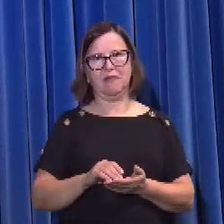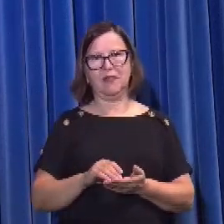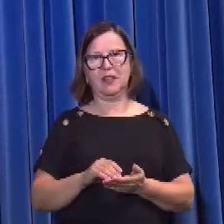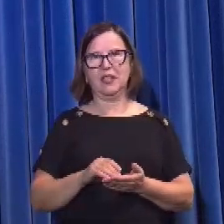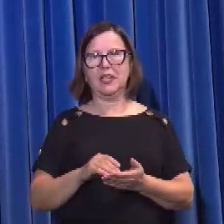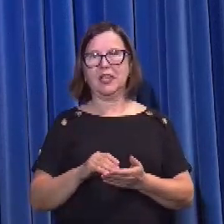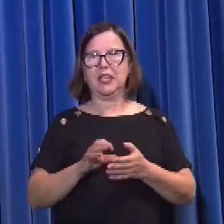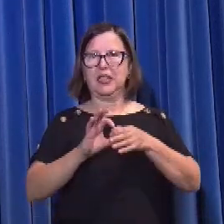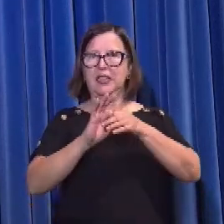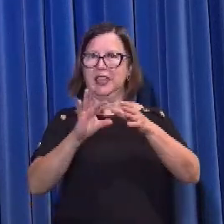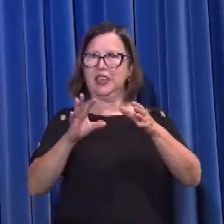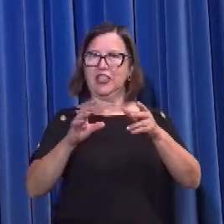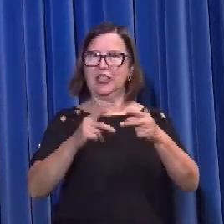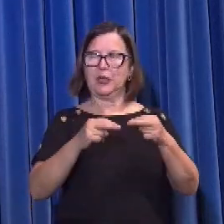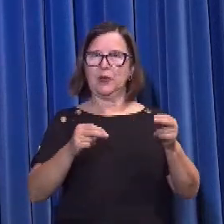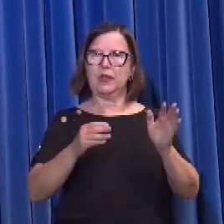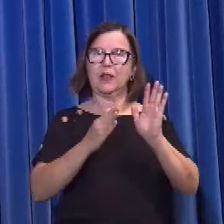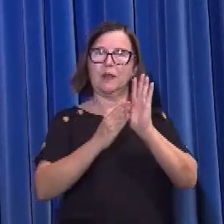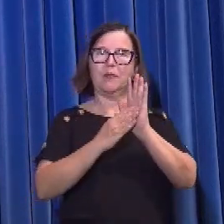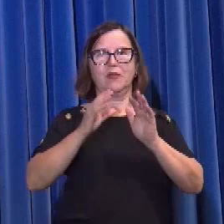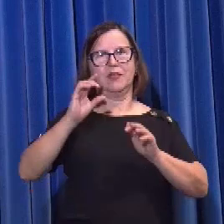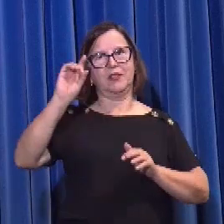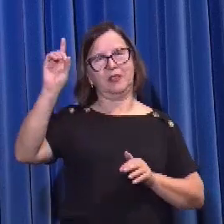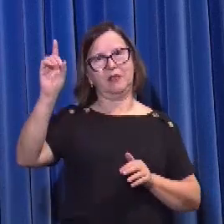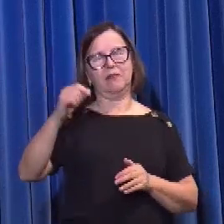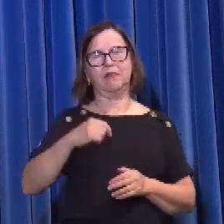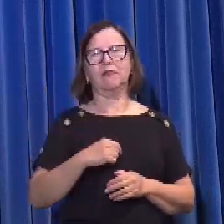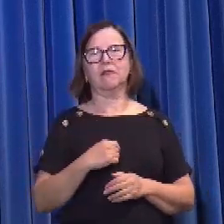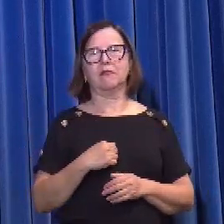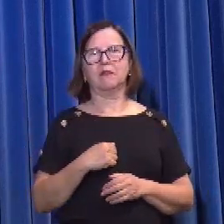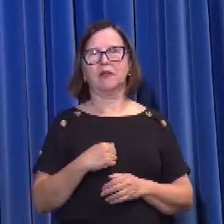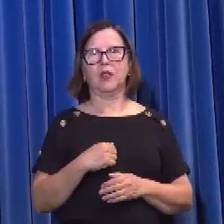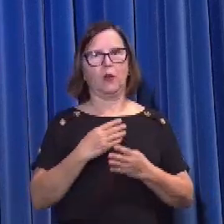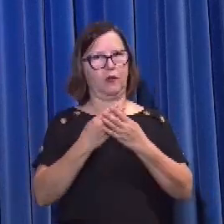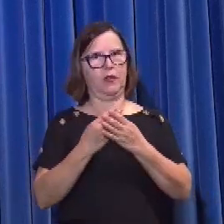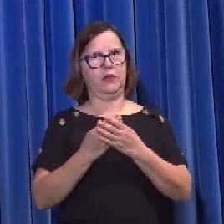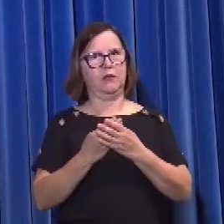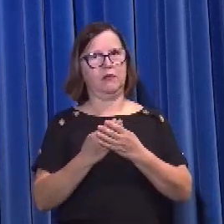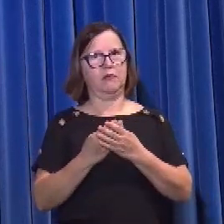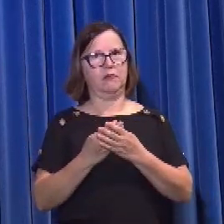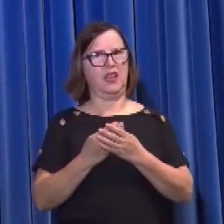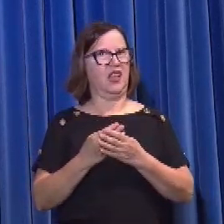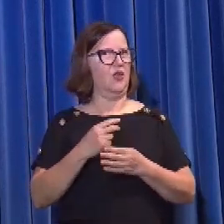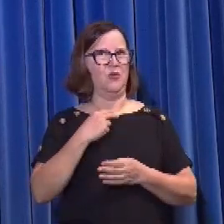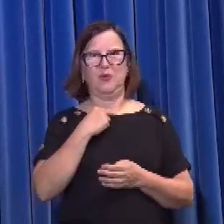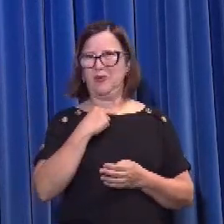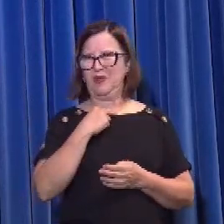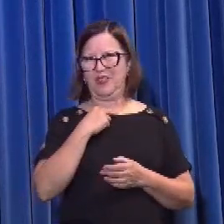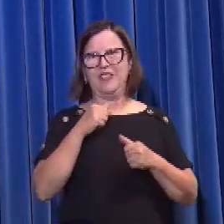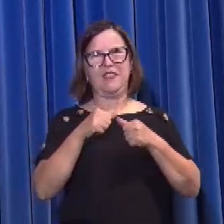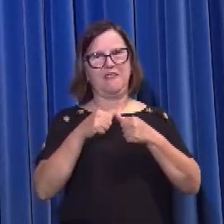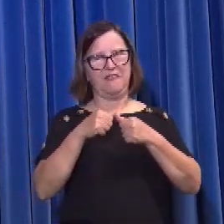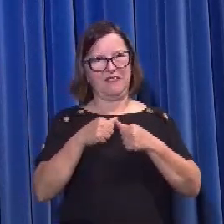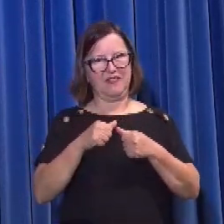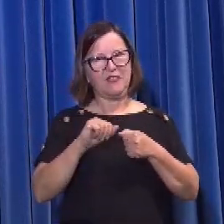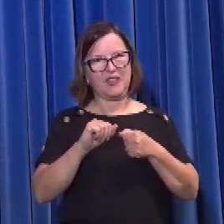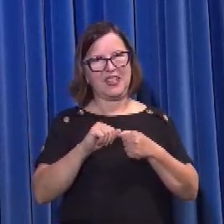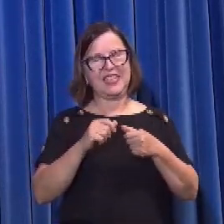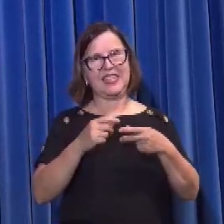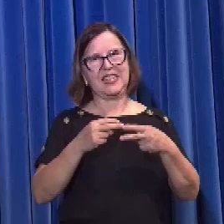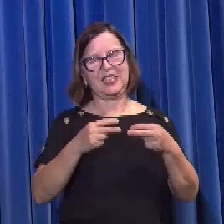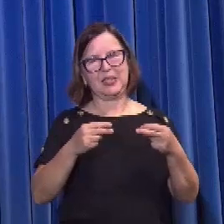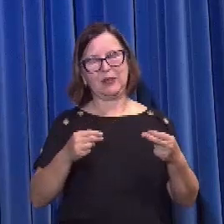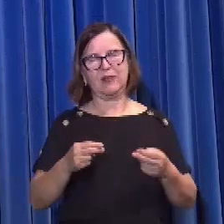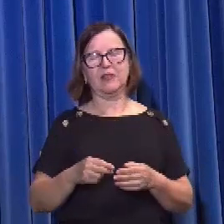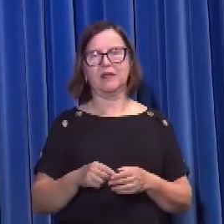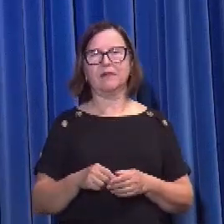Agora, eu confesso que eu também não consigo fazer isso. Agora, ele disse isso. Por que